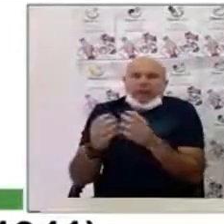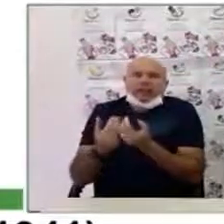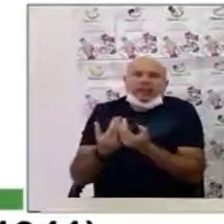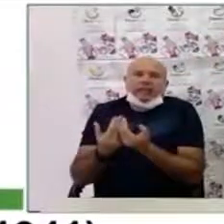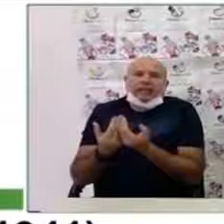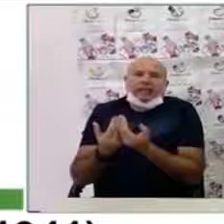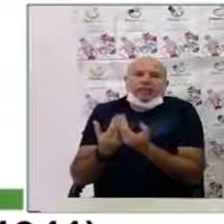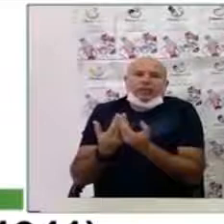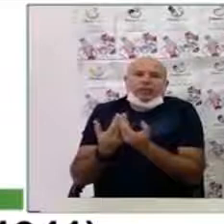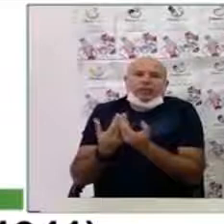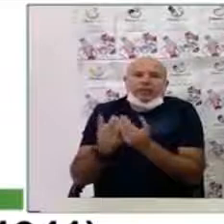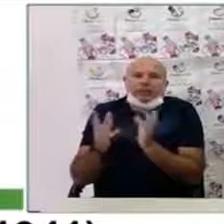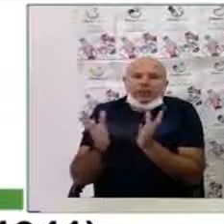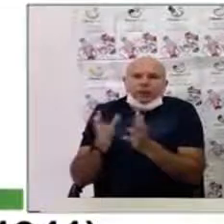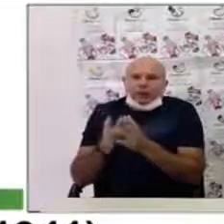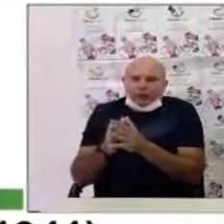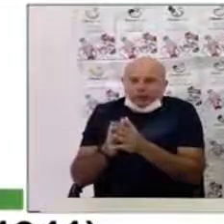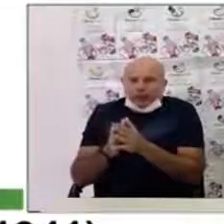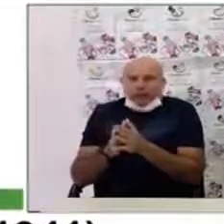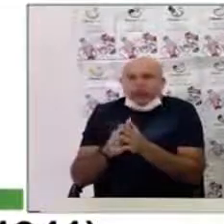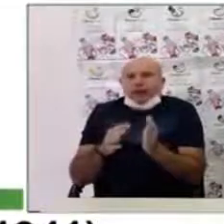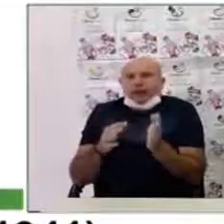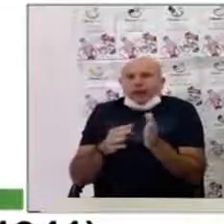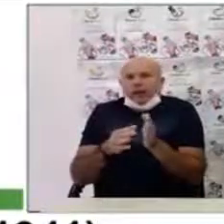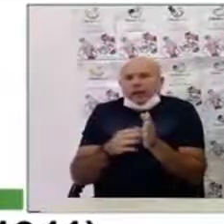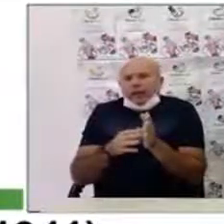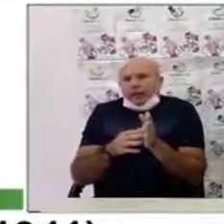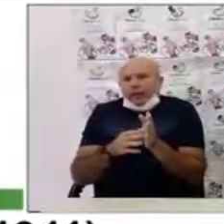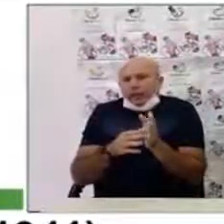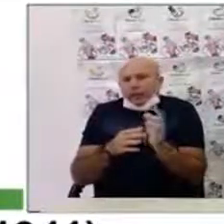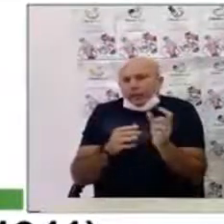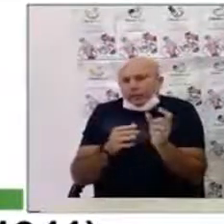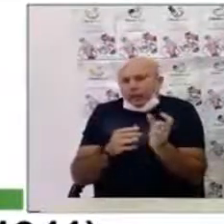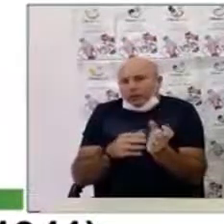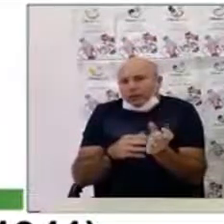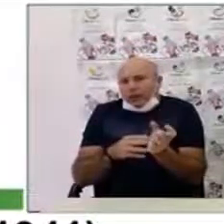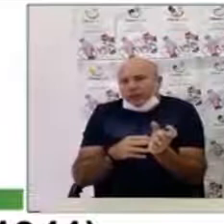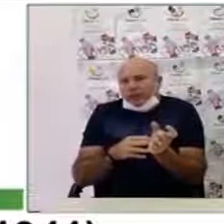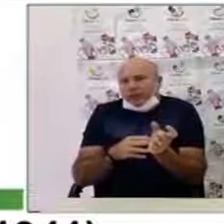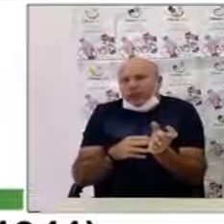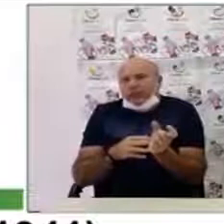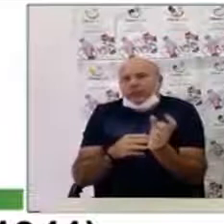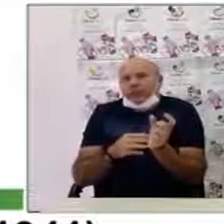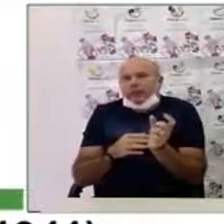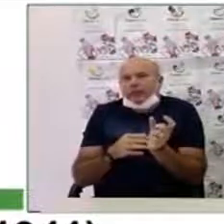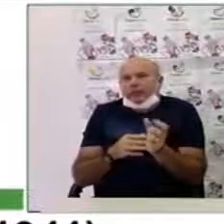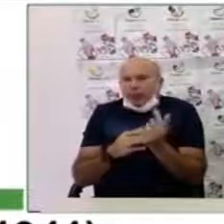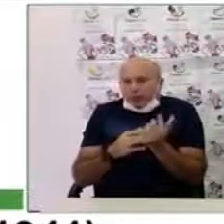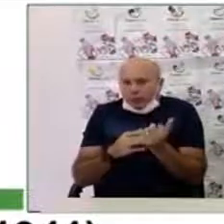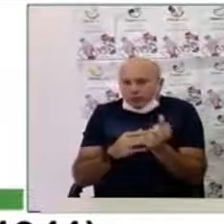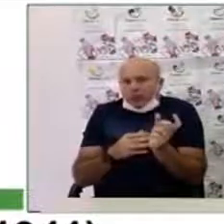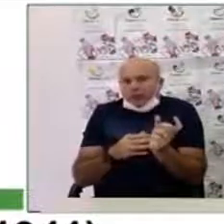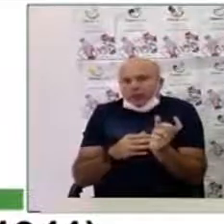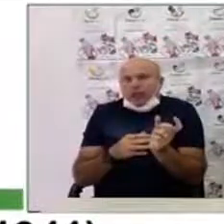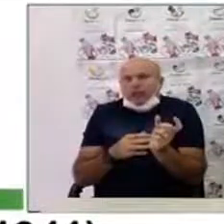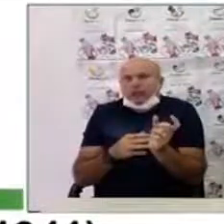Estudando sais derivados de uranila que tem urânio, tá? Então, o que é que eu tenho aí? Uma amostra radioativa que está emitindo, o polônio